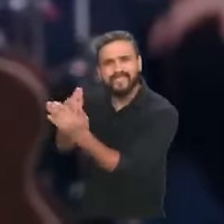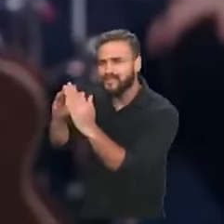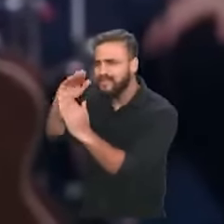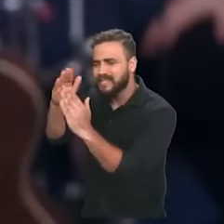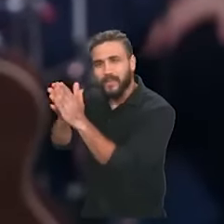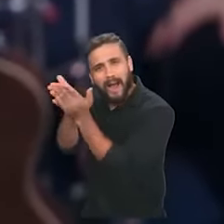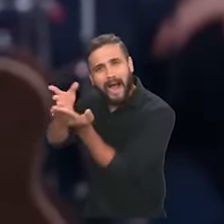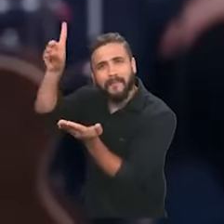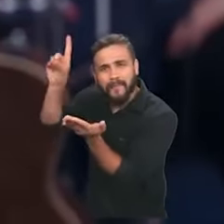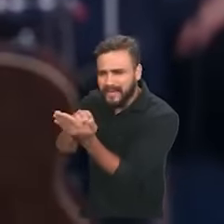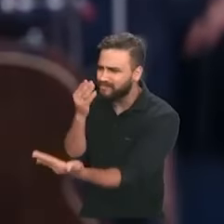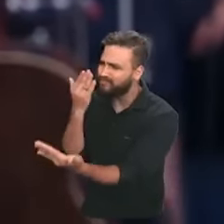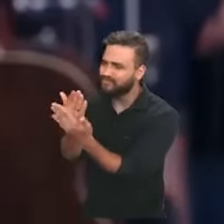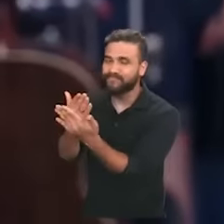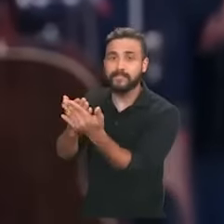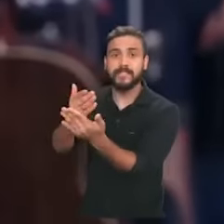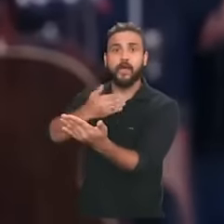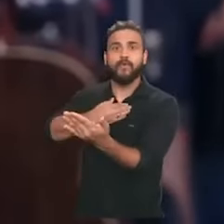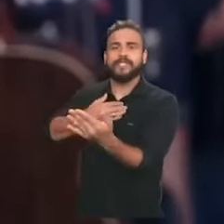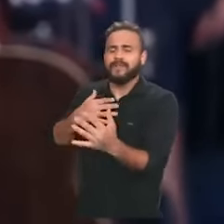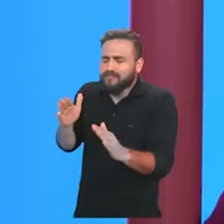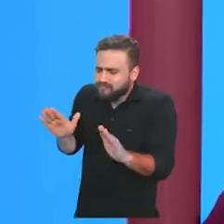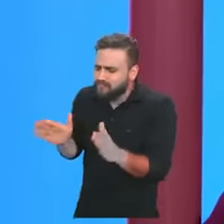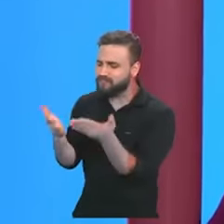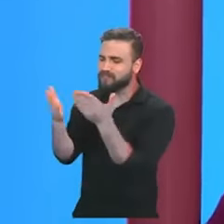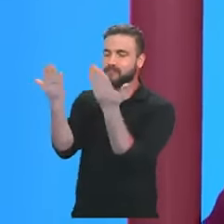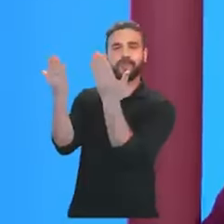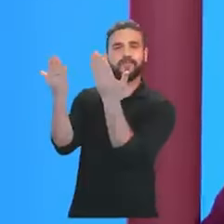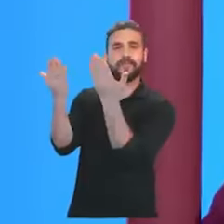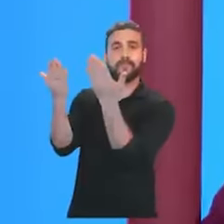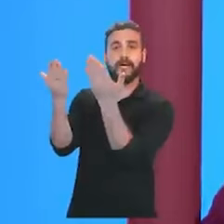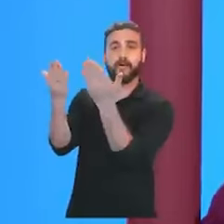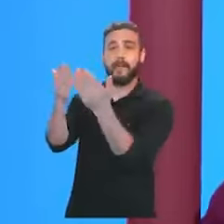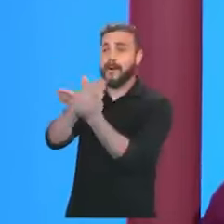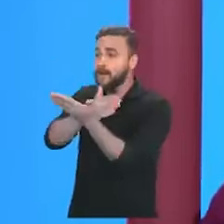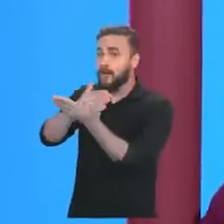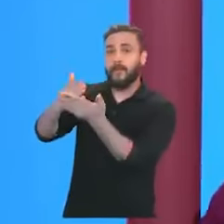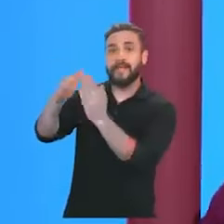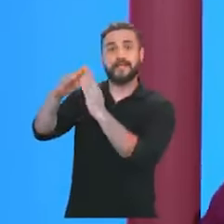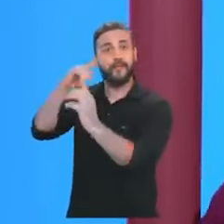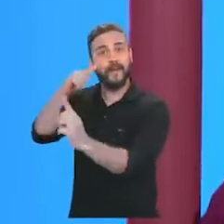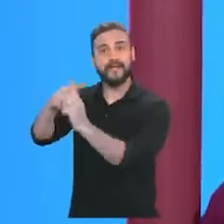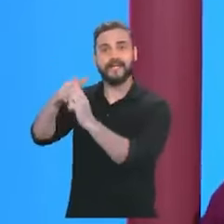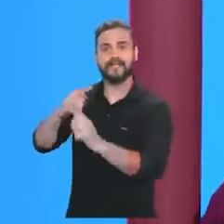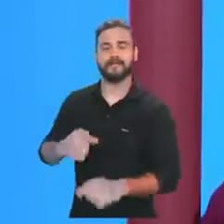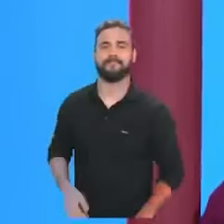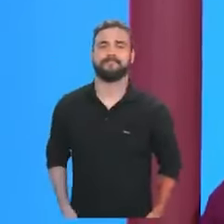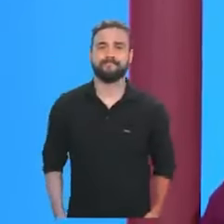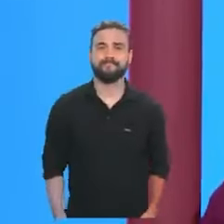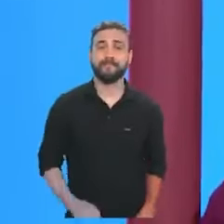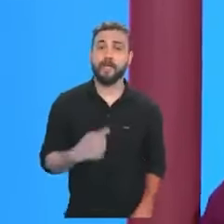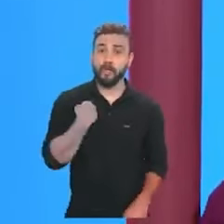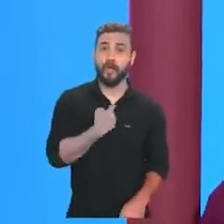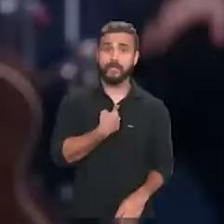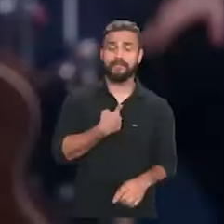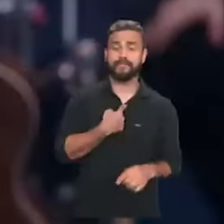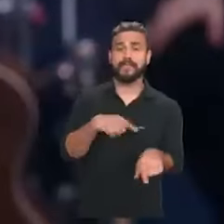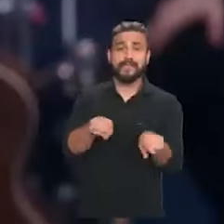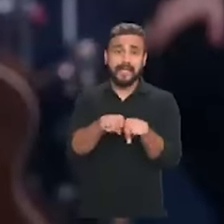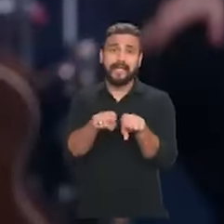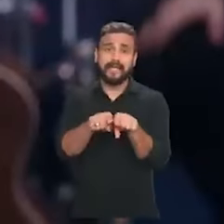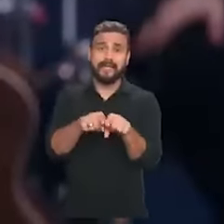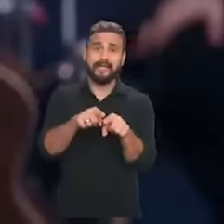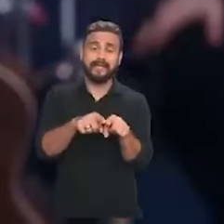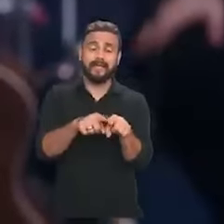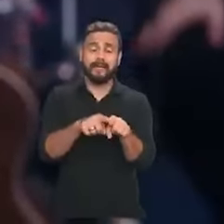começar a igreja. Temos a Celeste também, que é uma cabo-verdiana na Suíça. Nós temos já na Suíça um grupo de umas 100